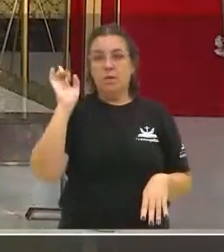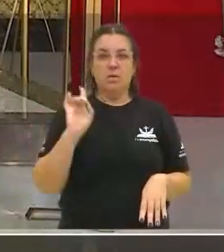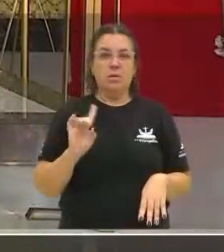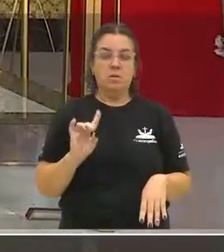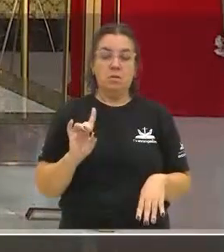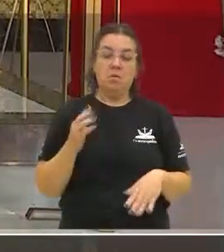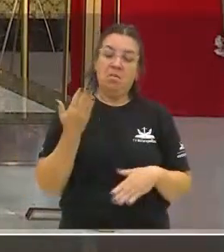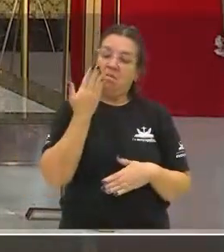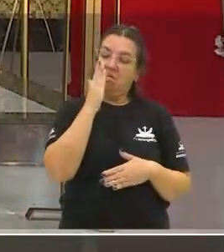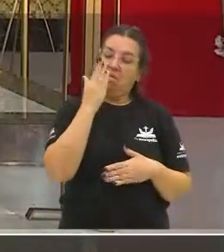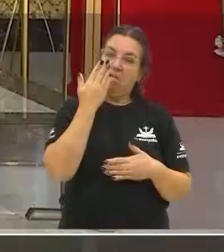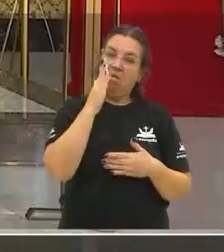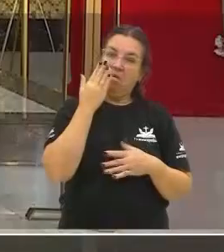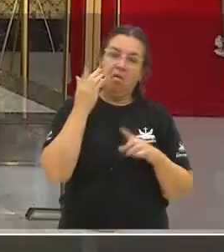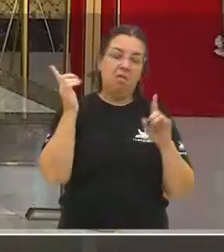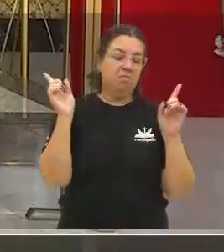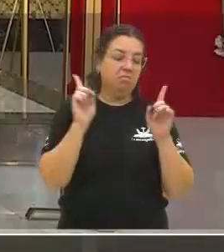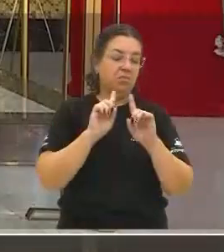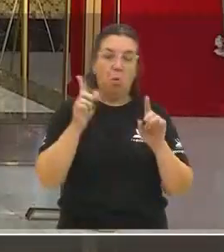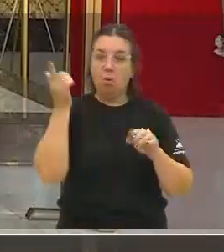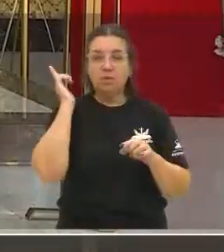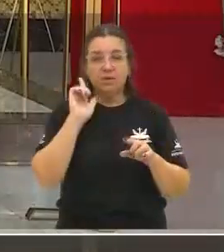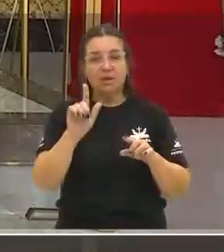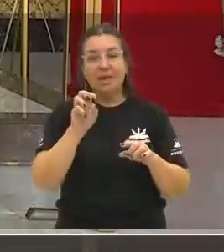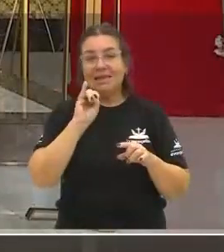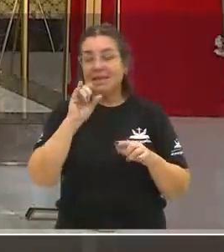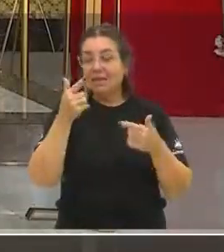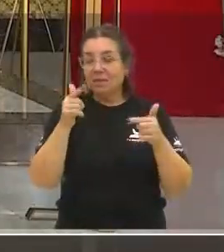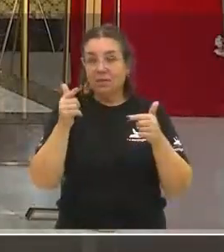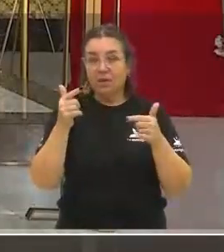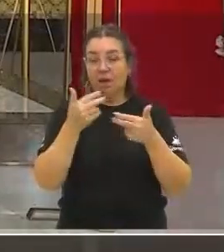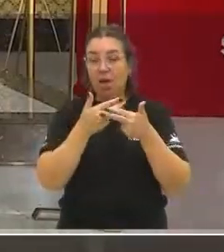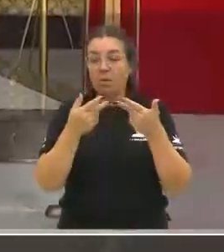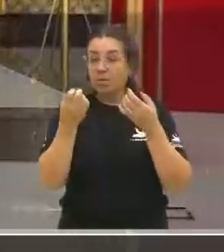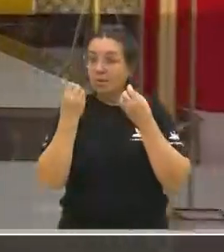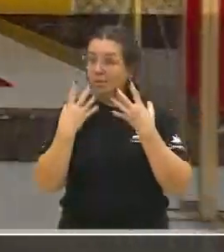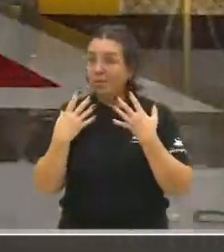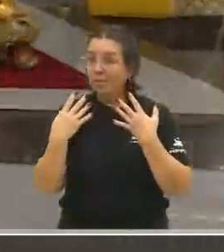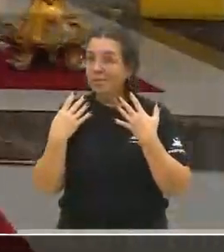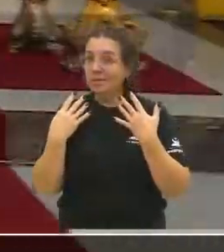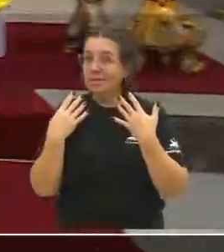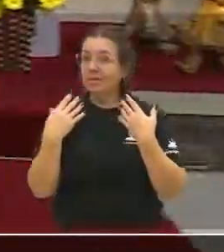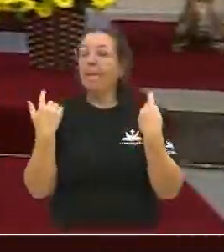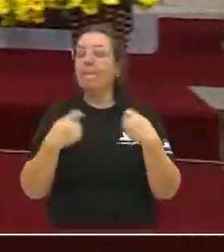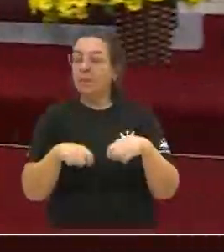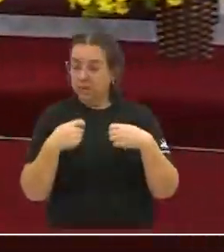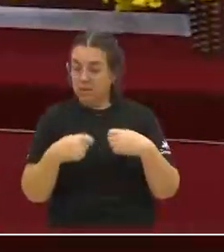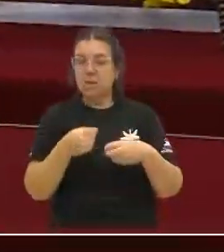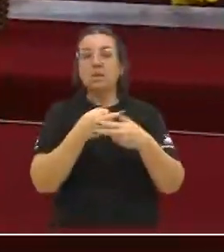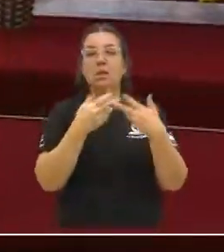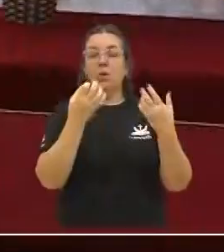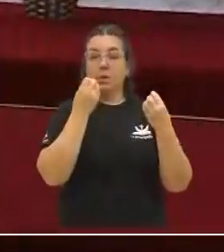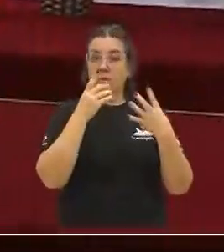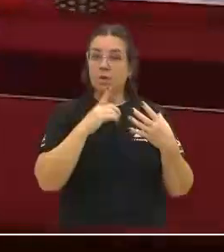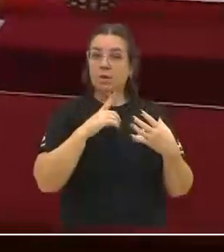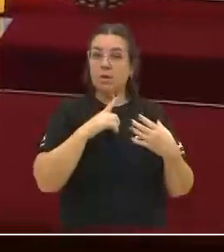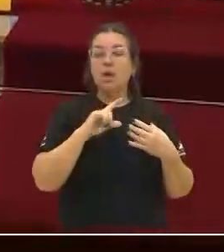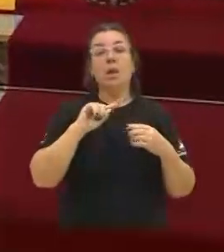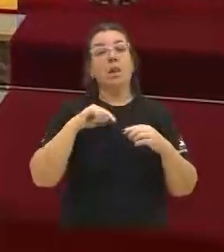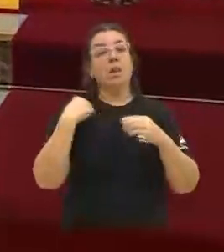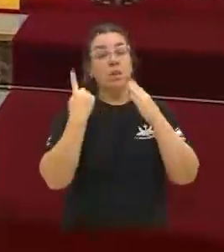perto. Pelo contrário, nós refletimos quando estamos